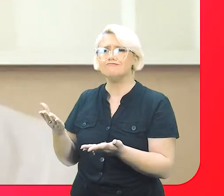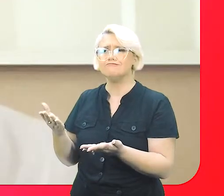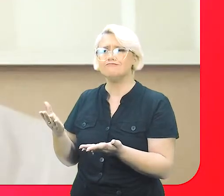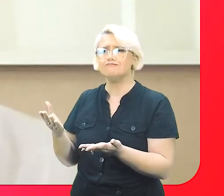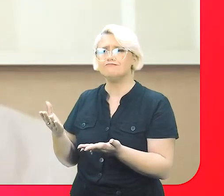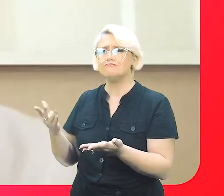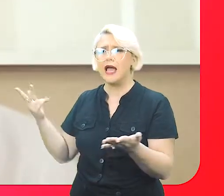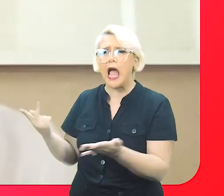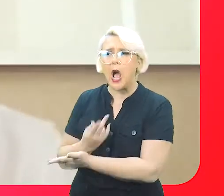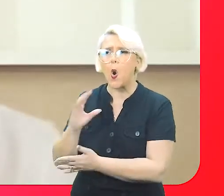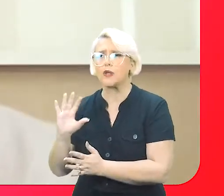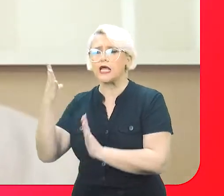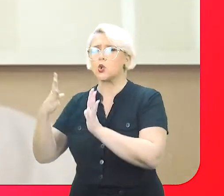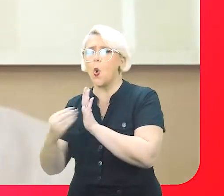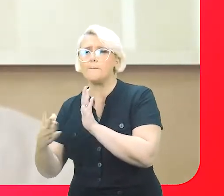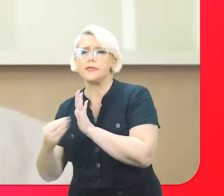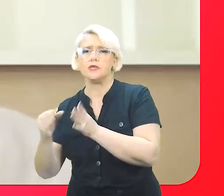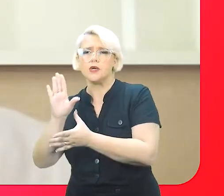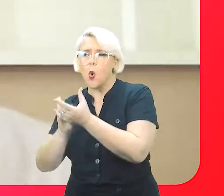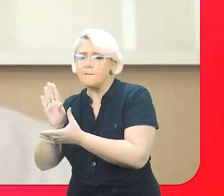acontecer segundo um modelo